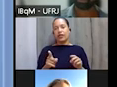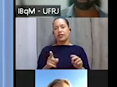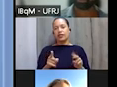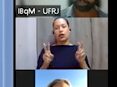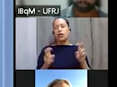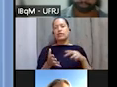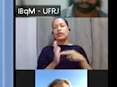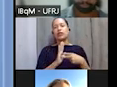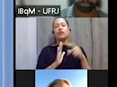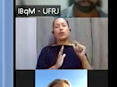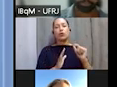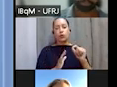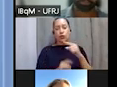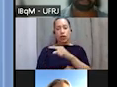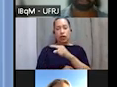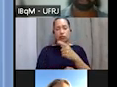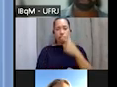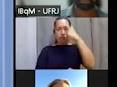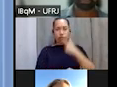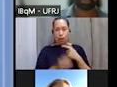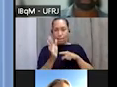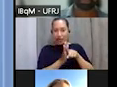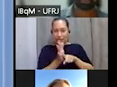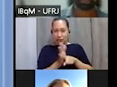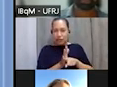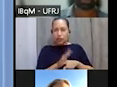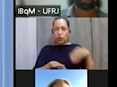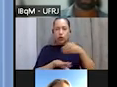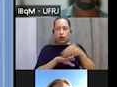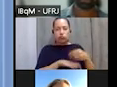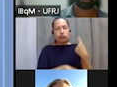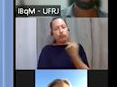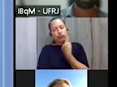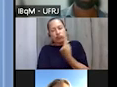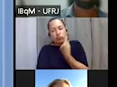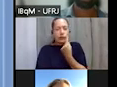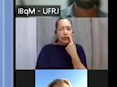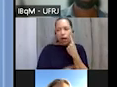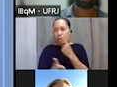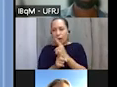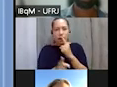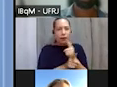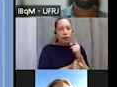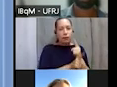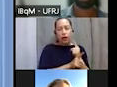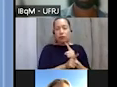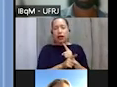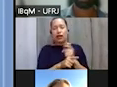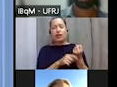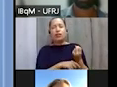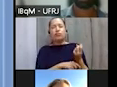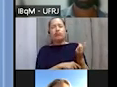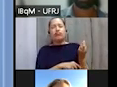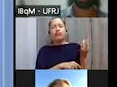seja, você tem o pesquisador, paleontólogo solitário, fazendo a grande descoberta, enquanto há dezenas de pessoas por